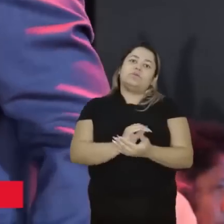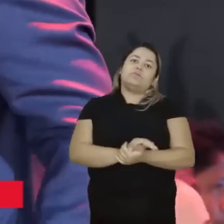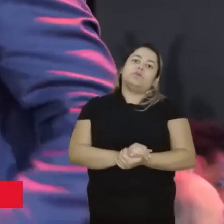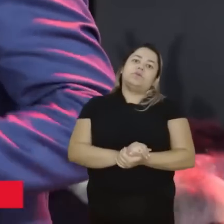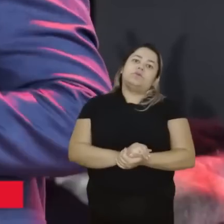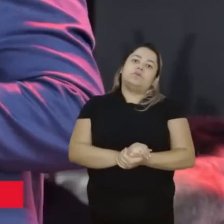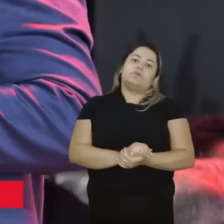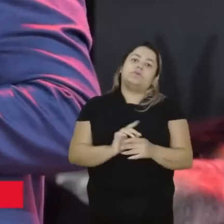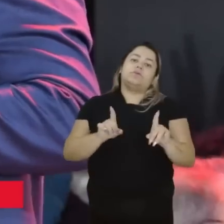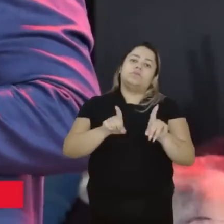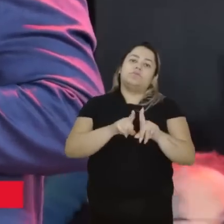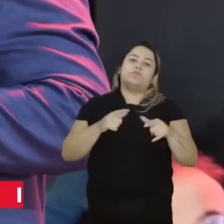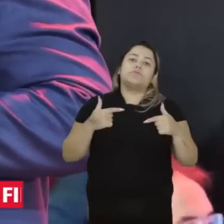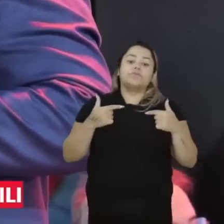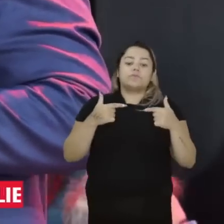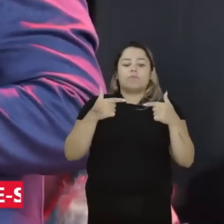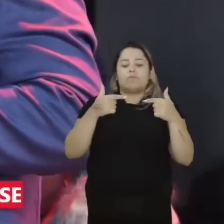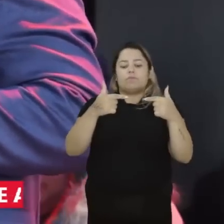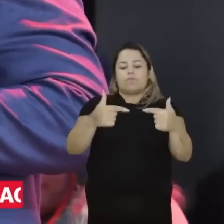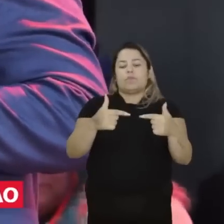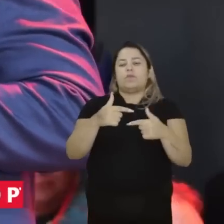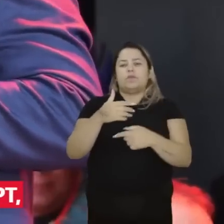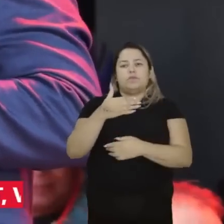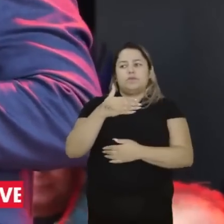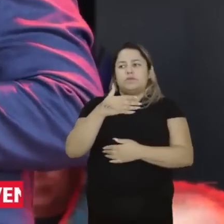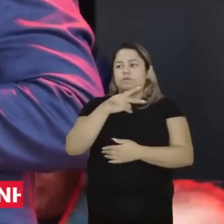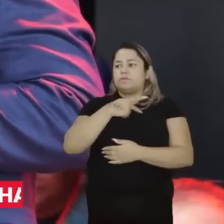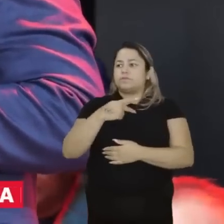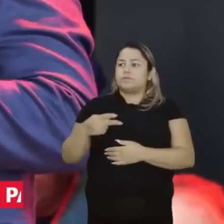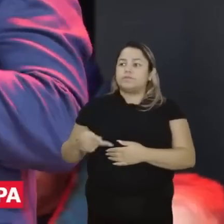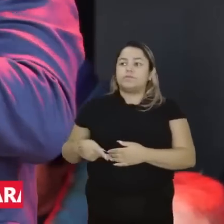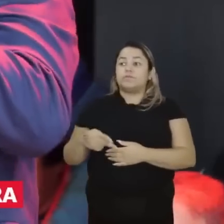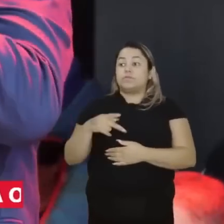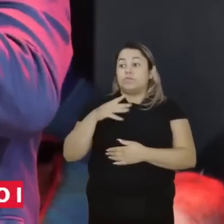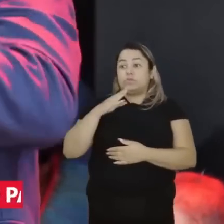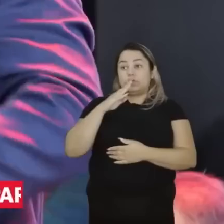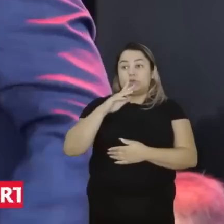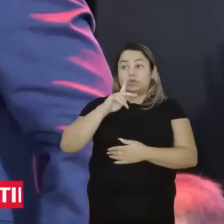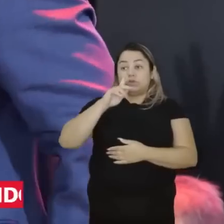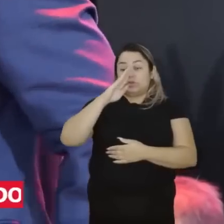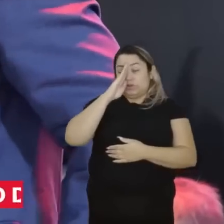Temos enfrentado esse governo genocida, que odeia o seu próprio povo.